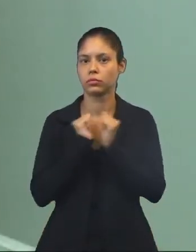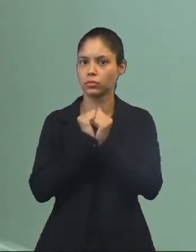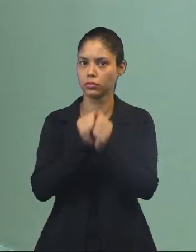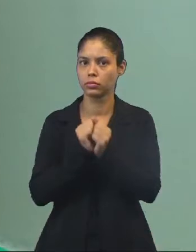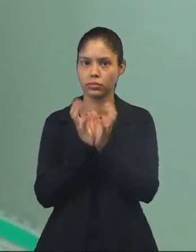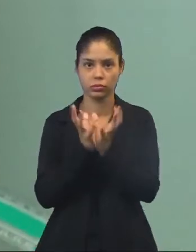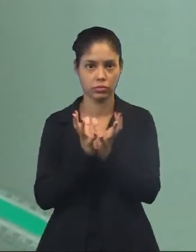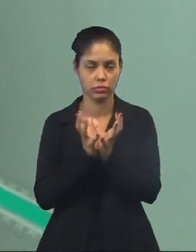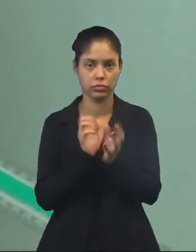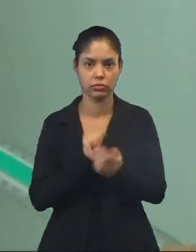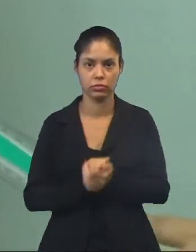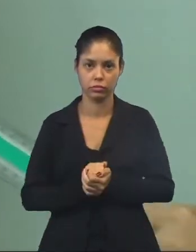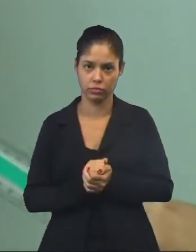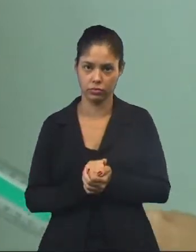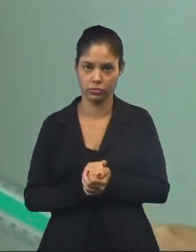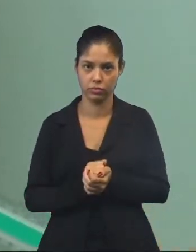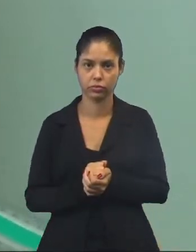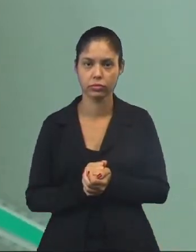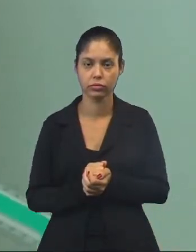conjunto, ó,